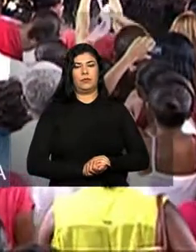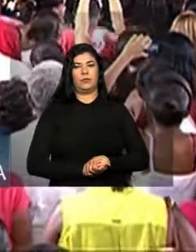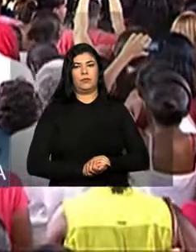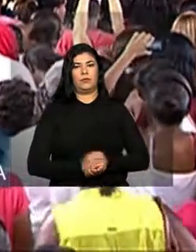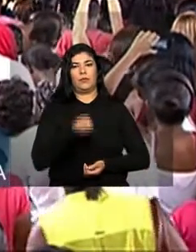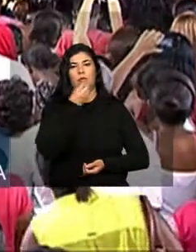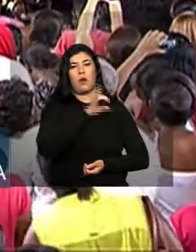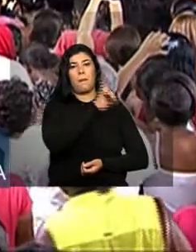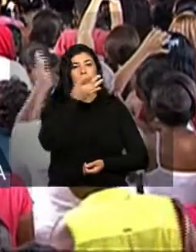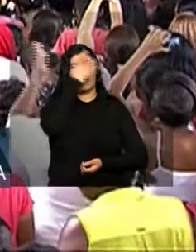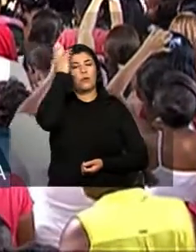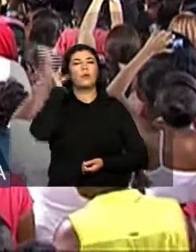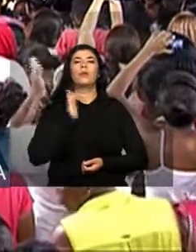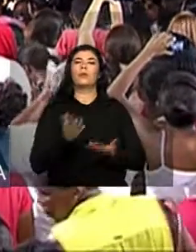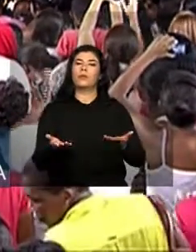Bom dia, pessoal.